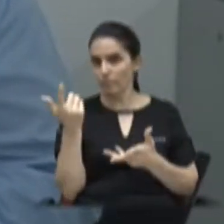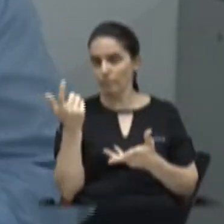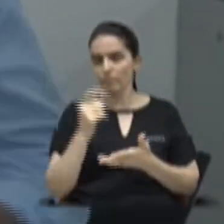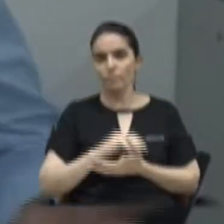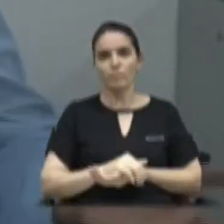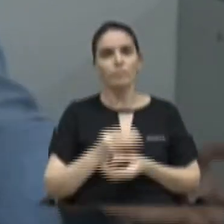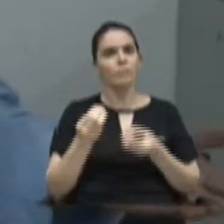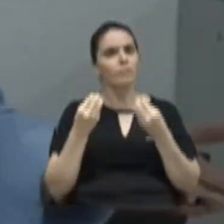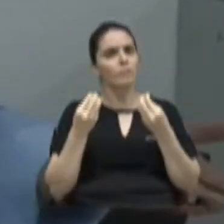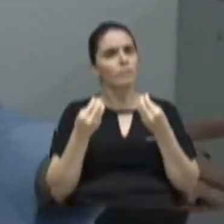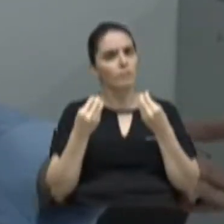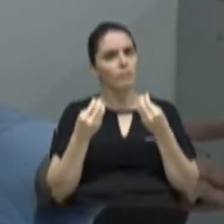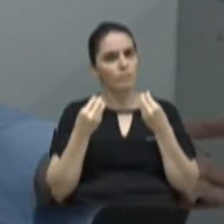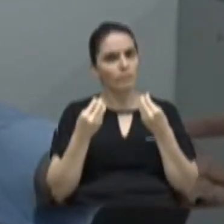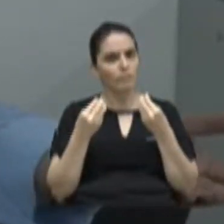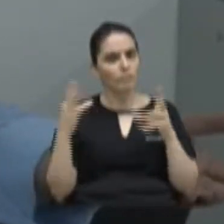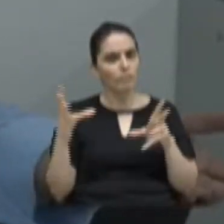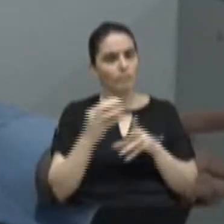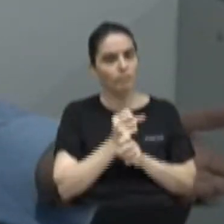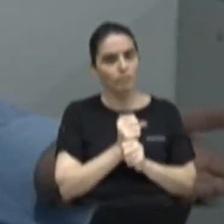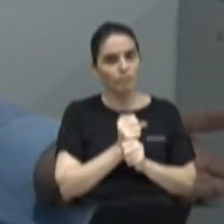Gente, como é que a gente vai calcular algo